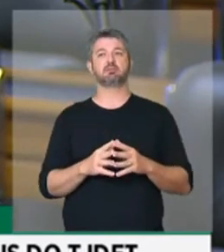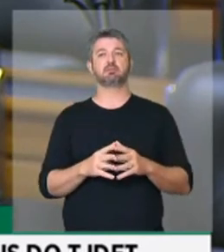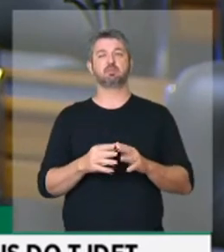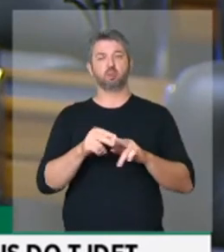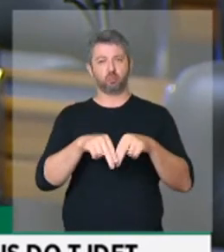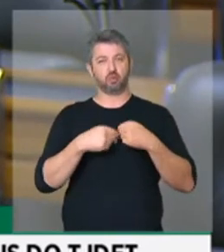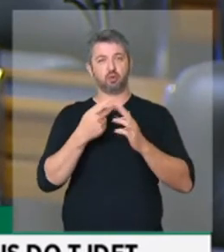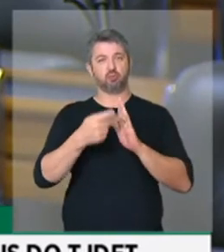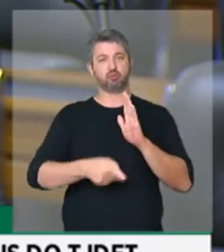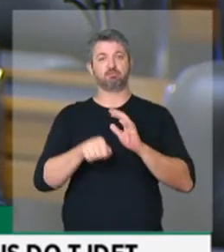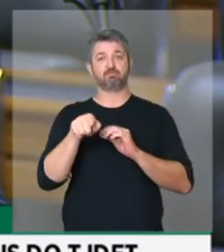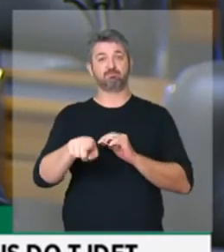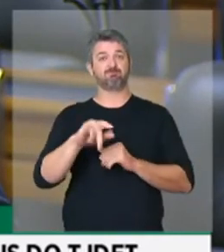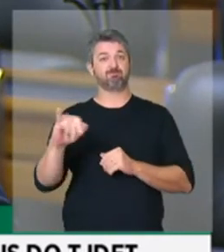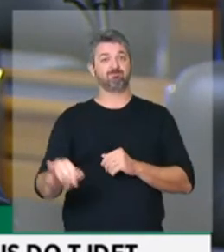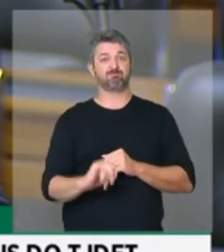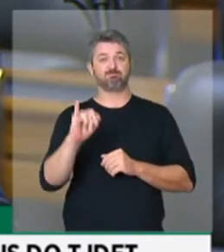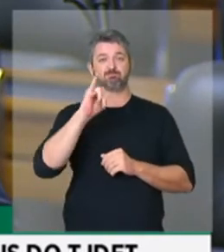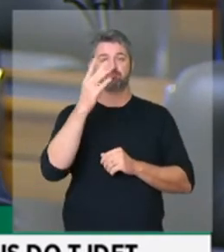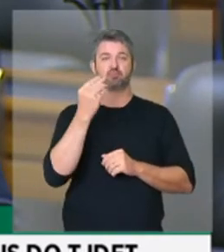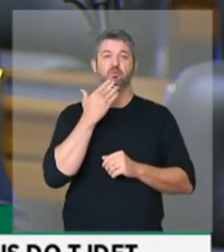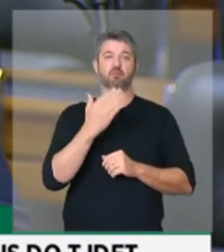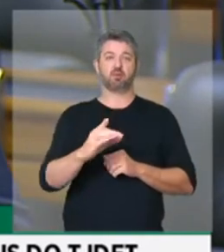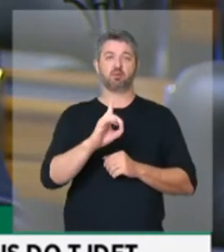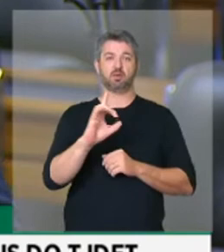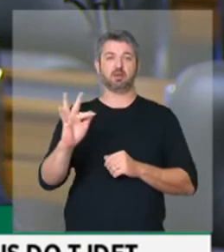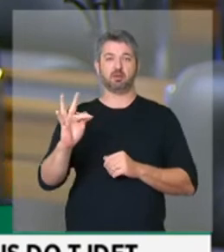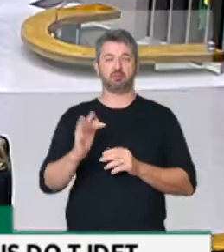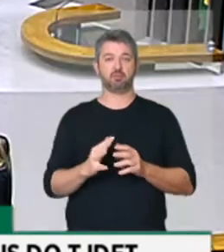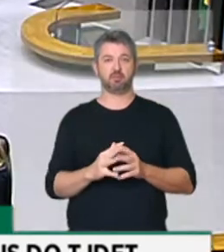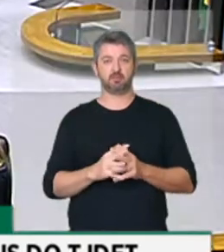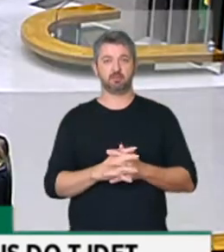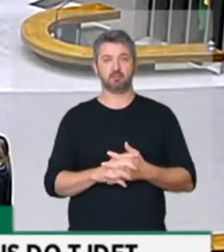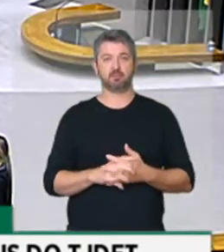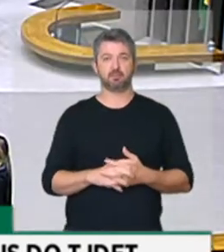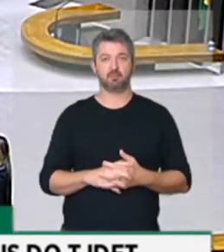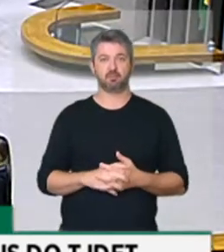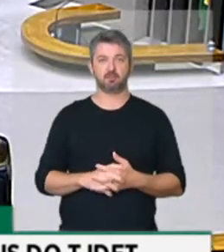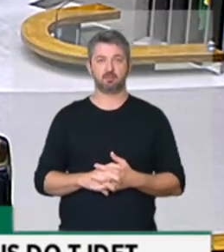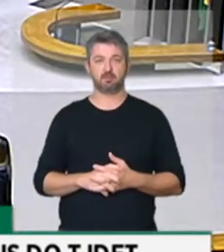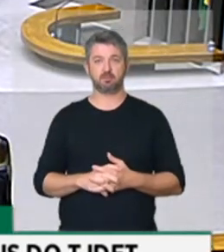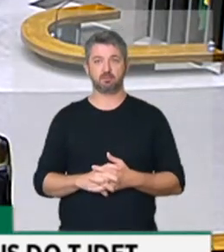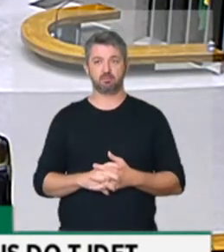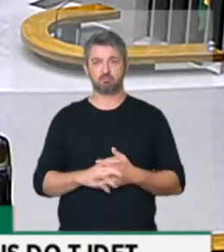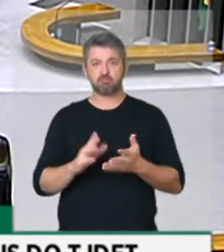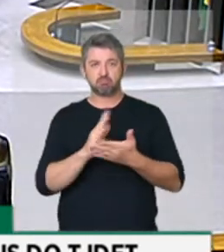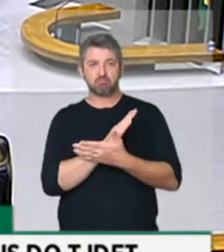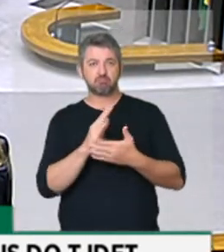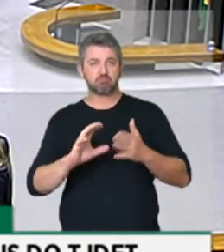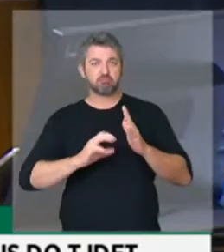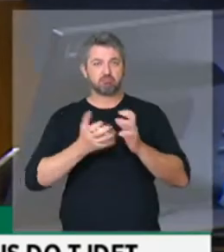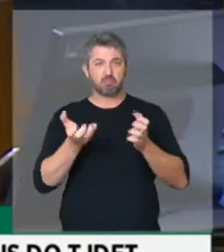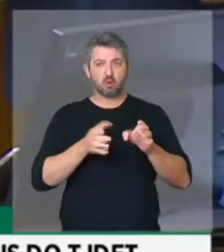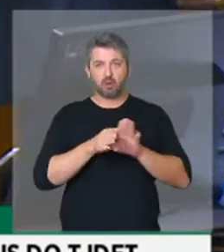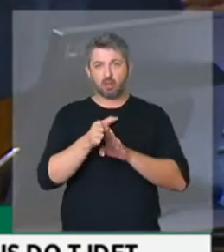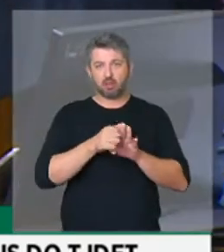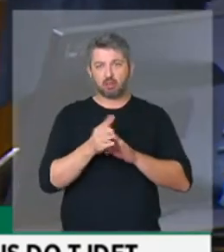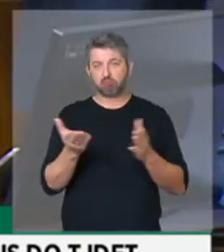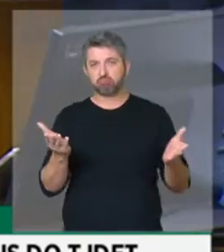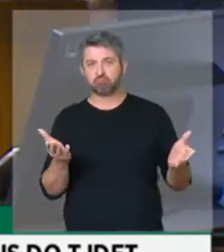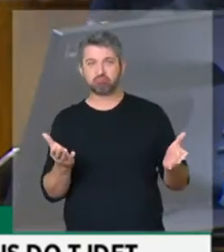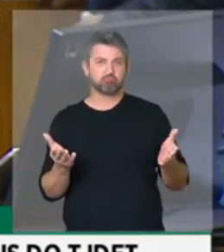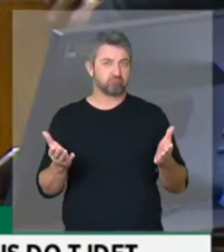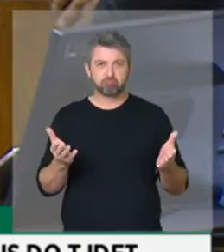projeto, que é extremamente importante para o Distrito Federal. Algum outro partido deseja orientar?